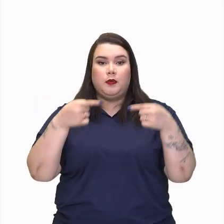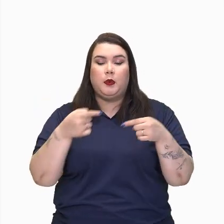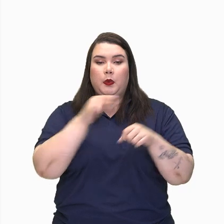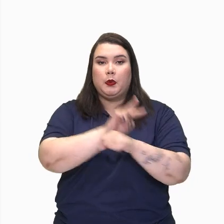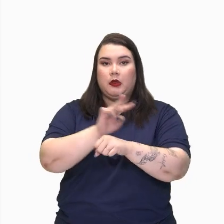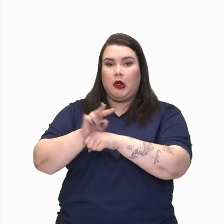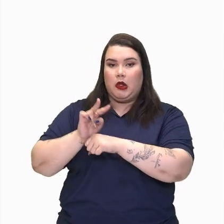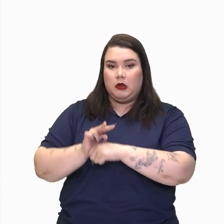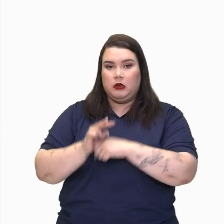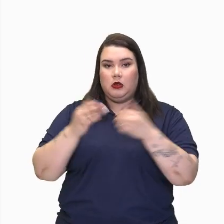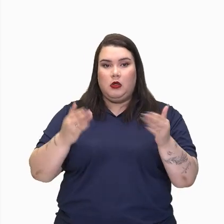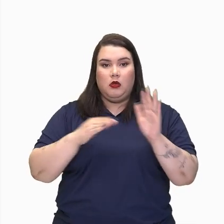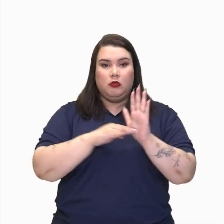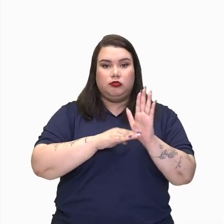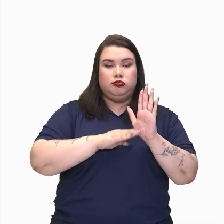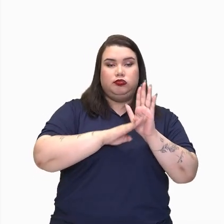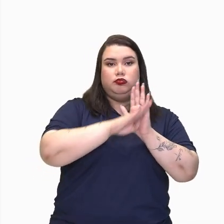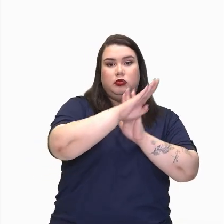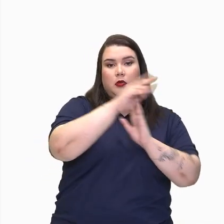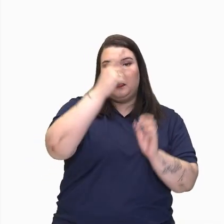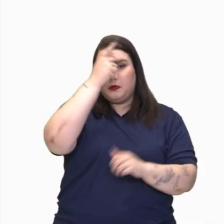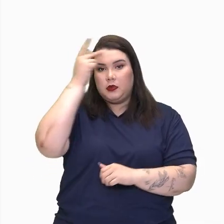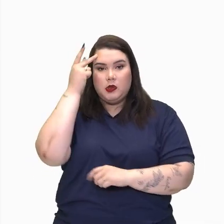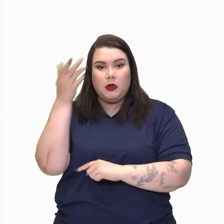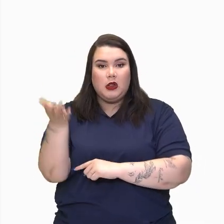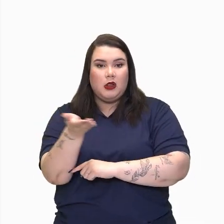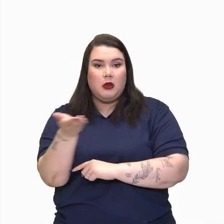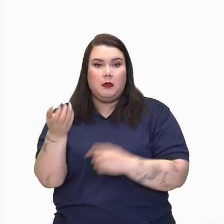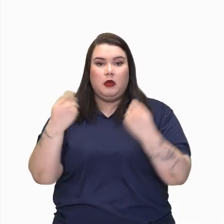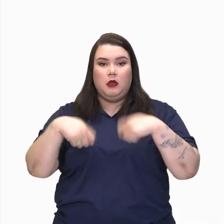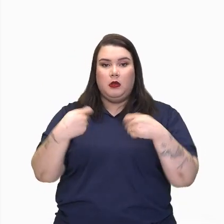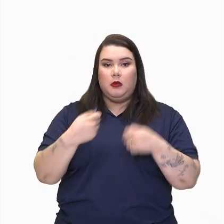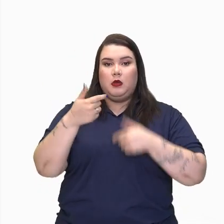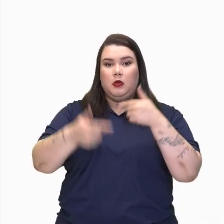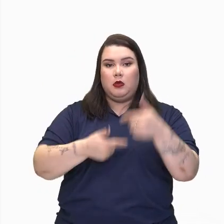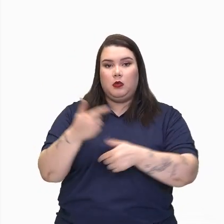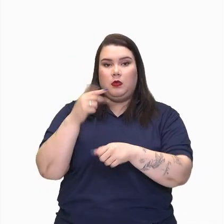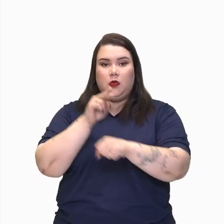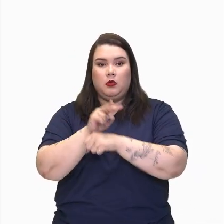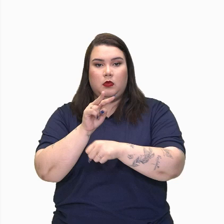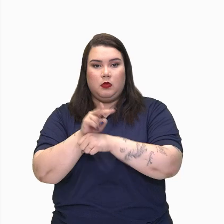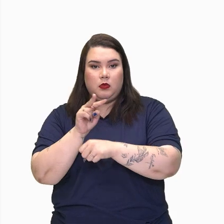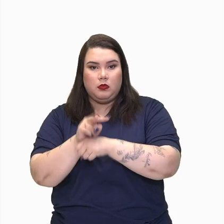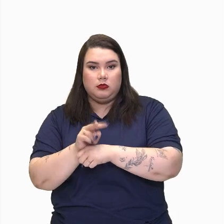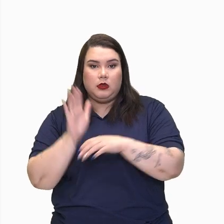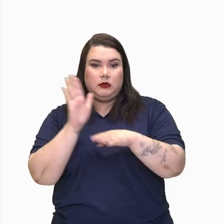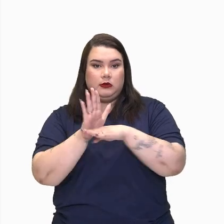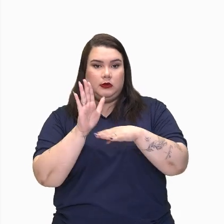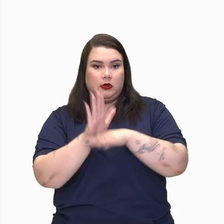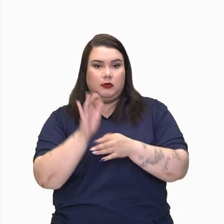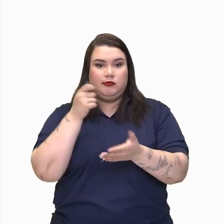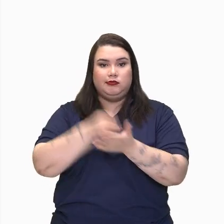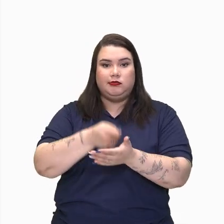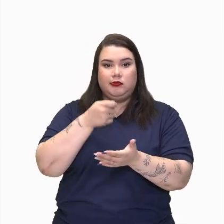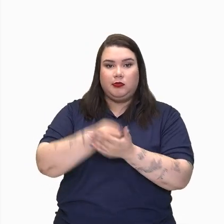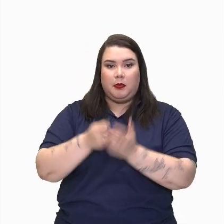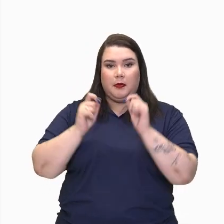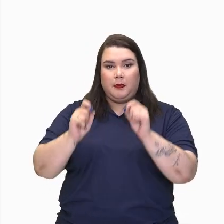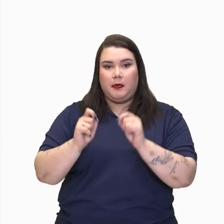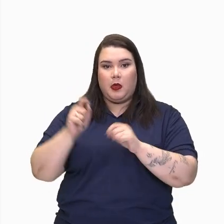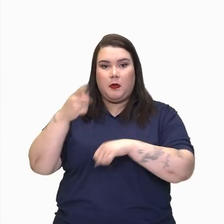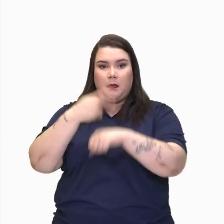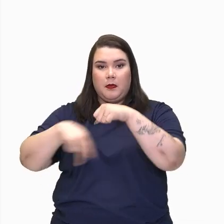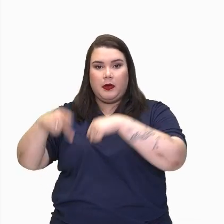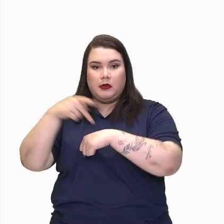Então, aumenta o número de pessoas que demandam serviços de assistência, obrigando os